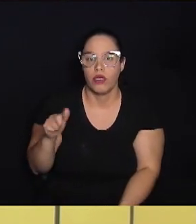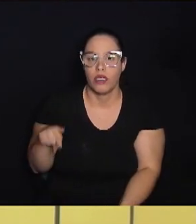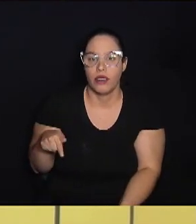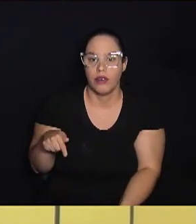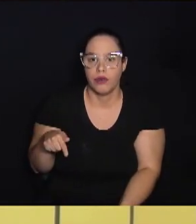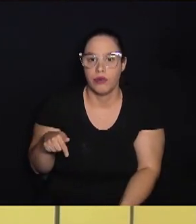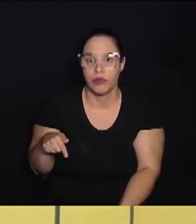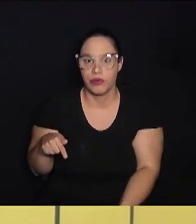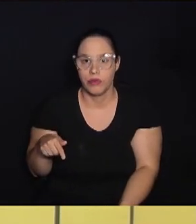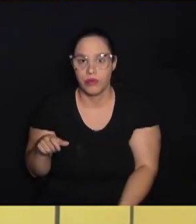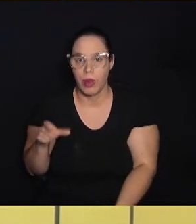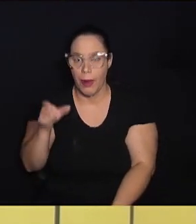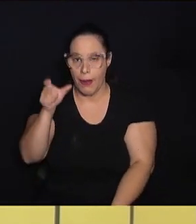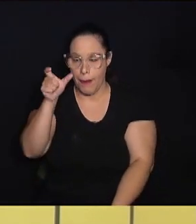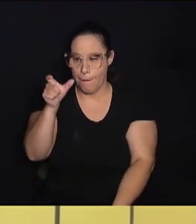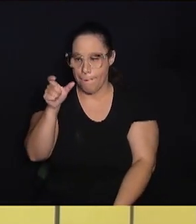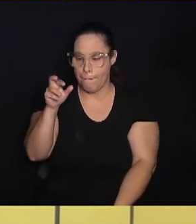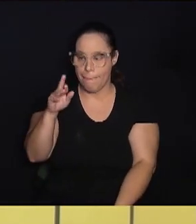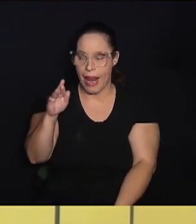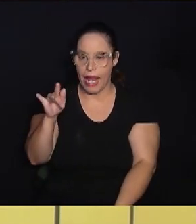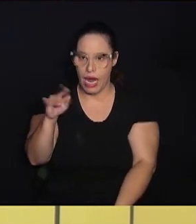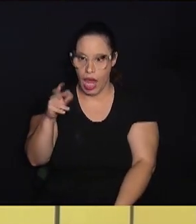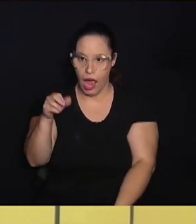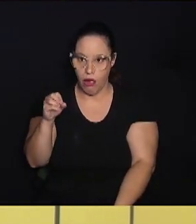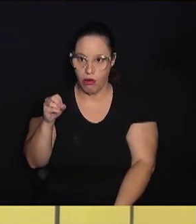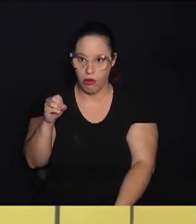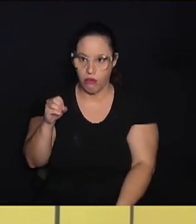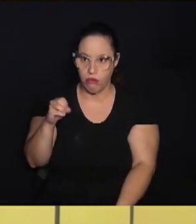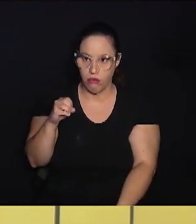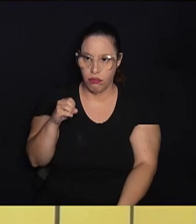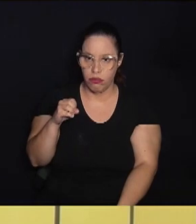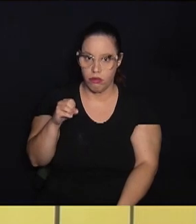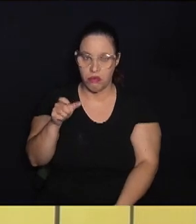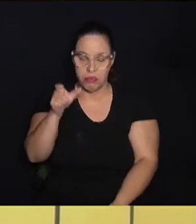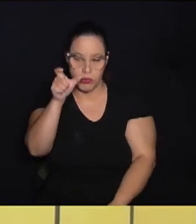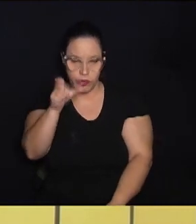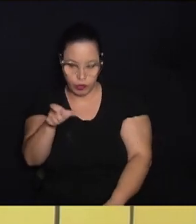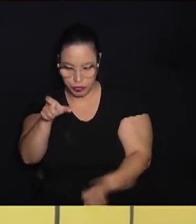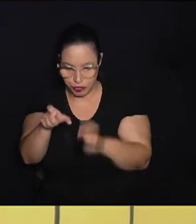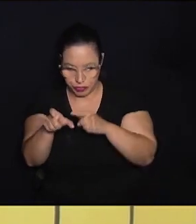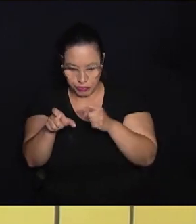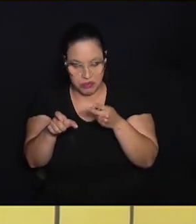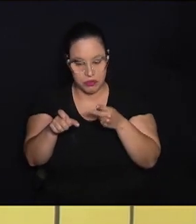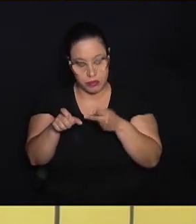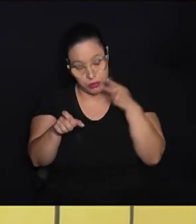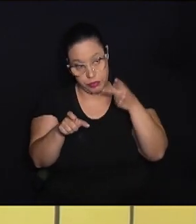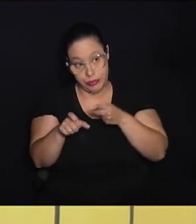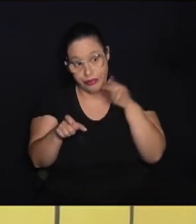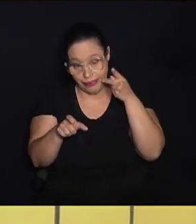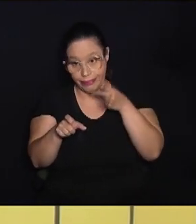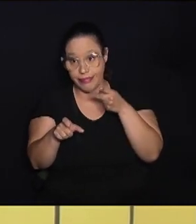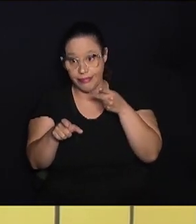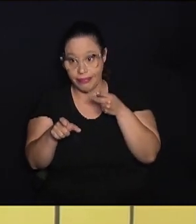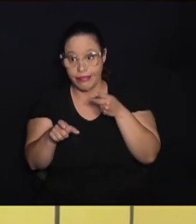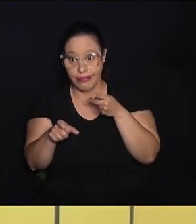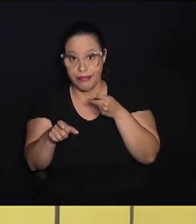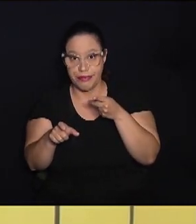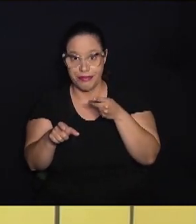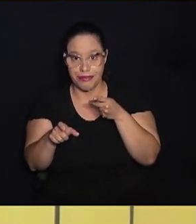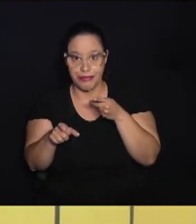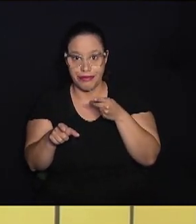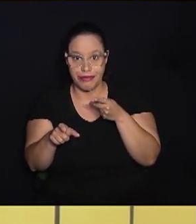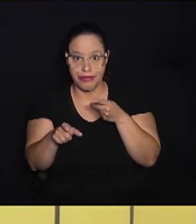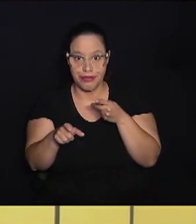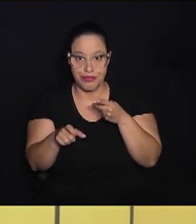mas por exemplo o balão com rabicho que indica onde a pessoa né indica a pessoa que tá falando eh você tem mesmo tem